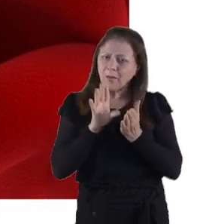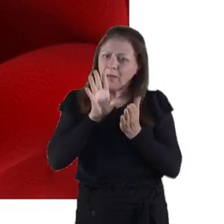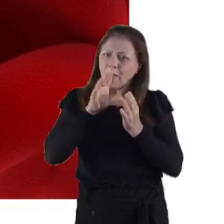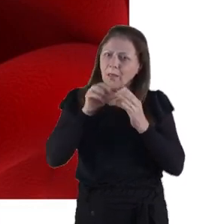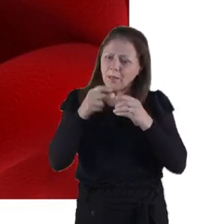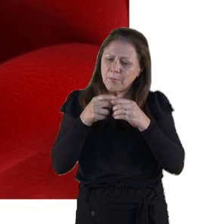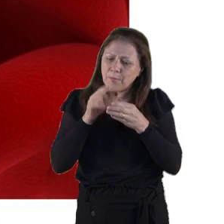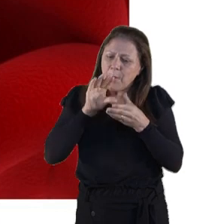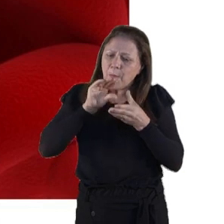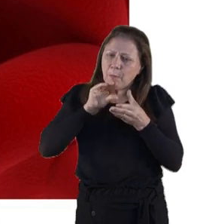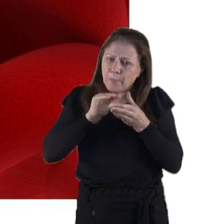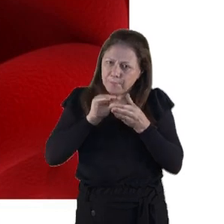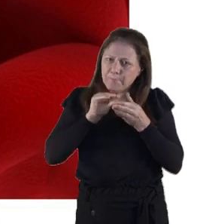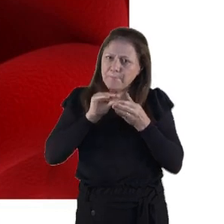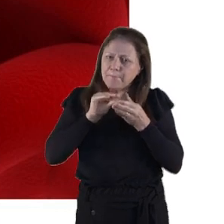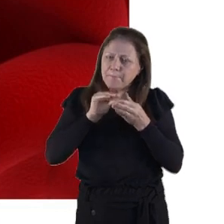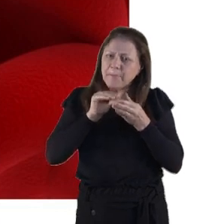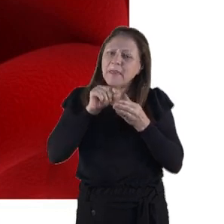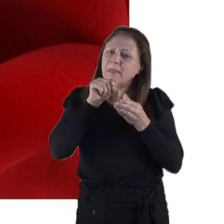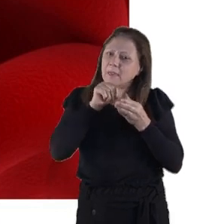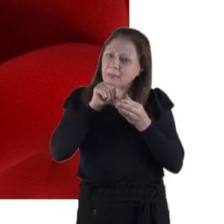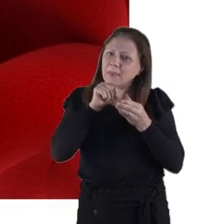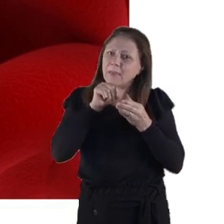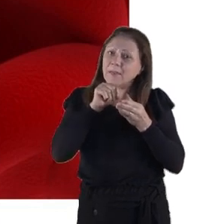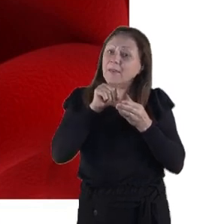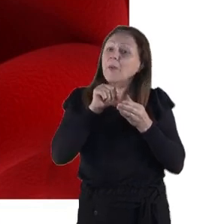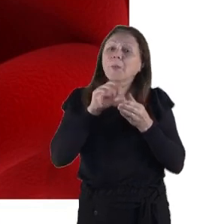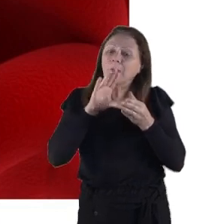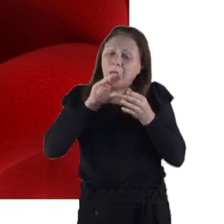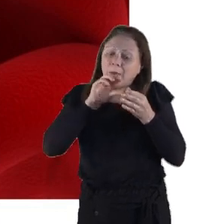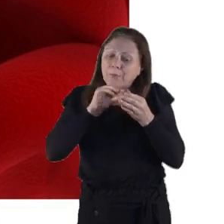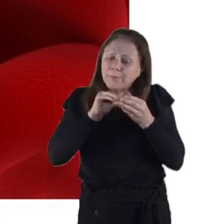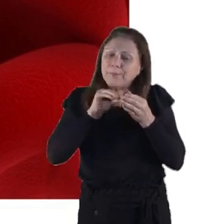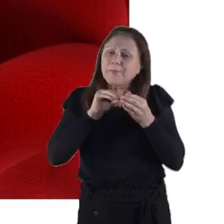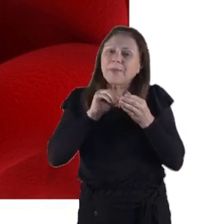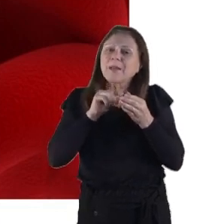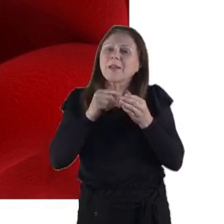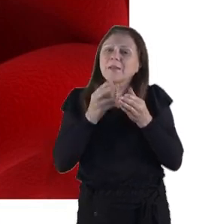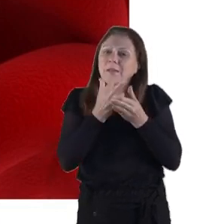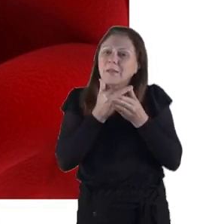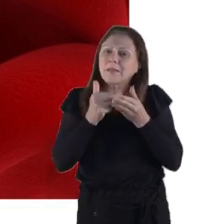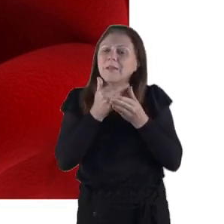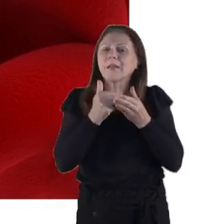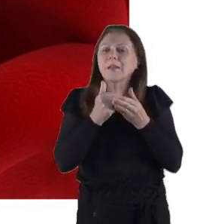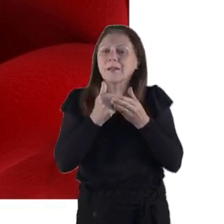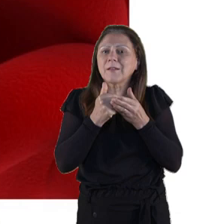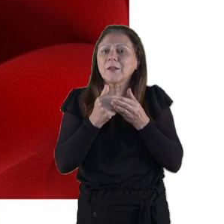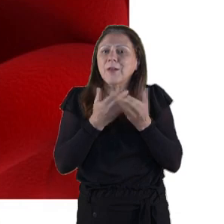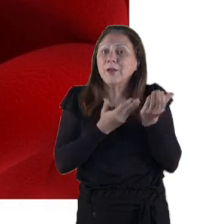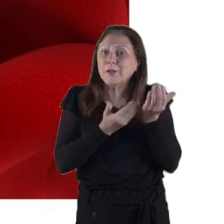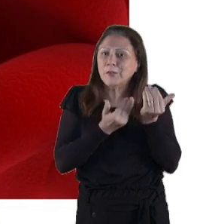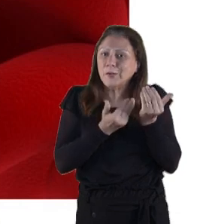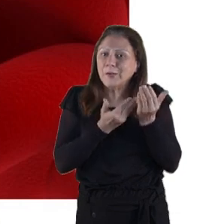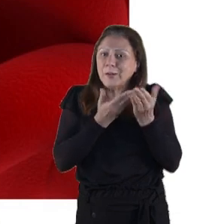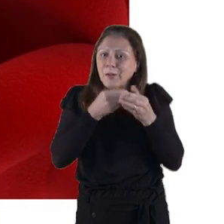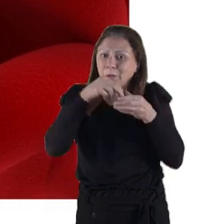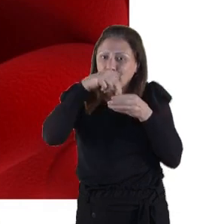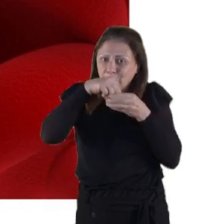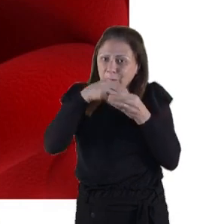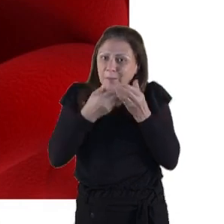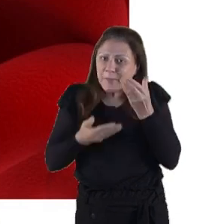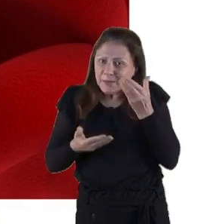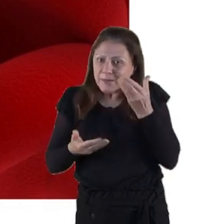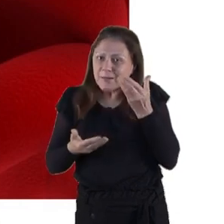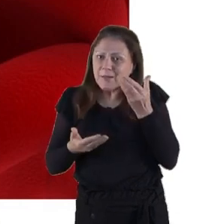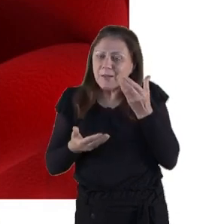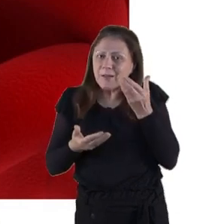pouquinho apertadinha dentro dela, como se fosse um donut fechadinho, né? E por que ela tem esse formato? Porque quando ela é jovem, ela perde o núcleo